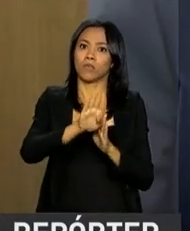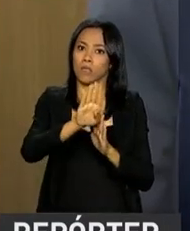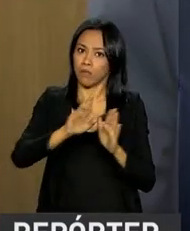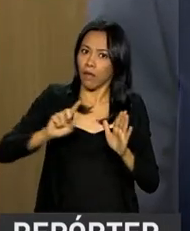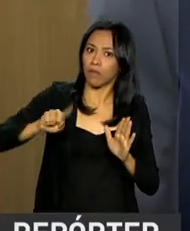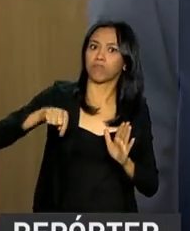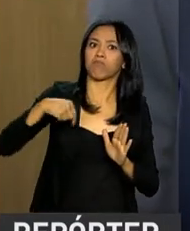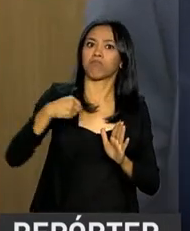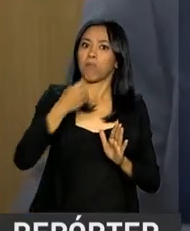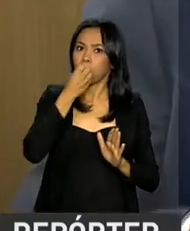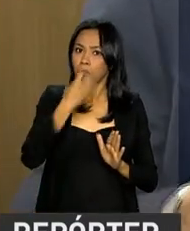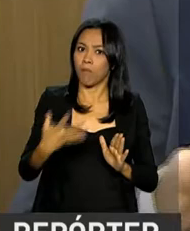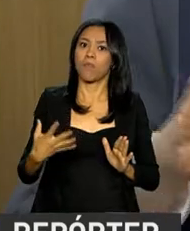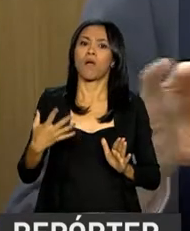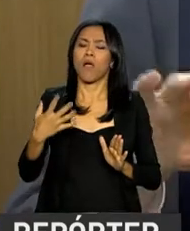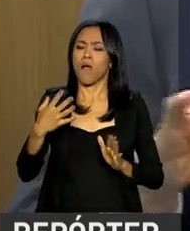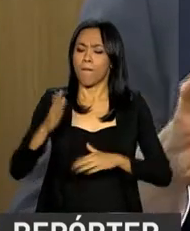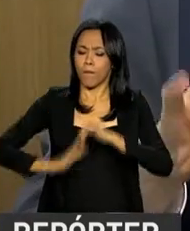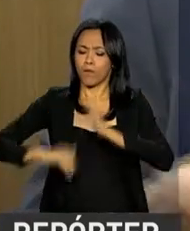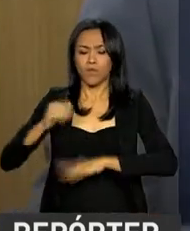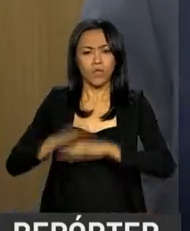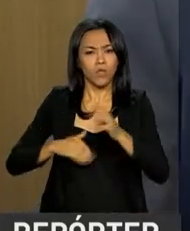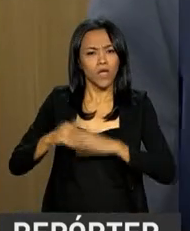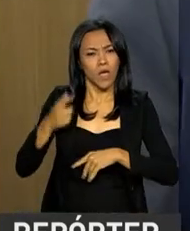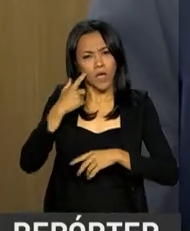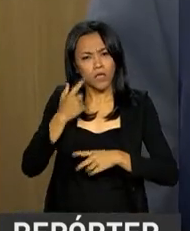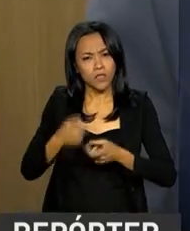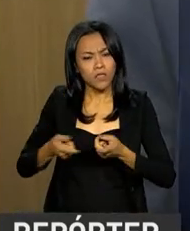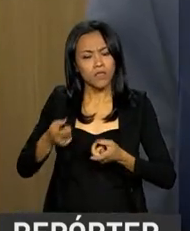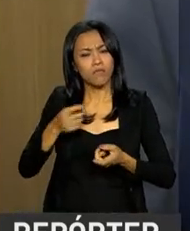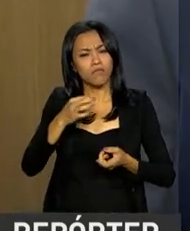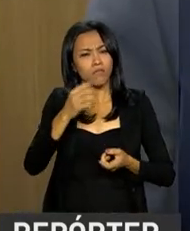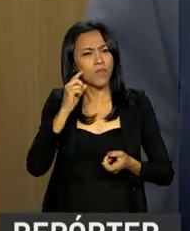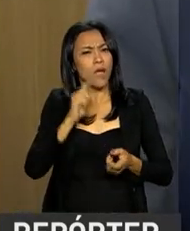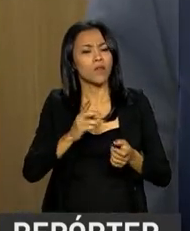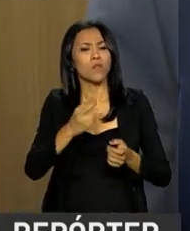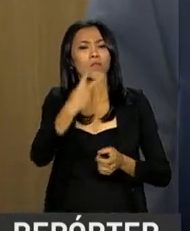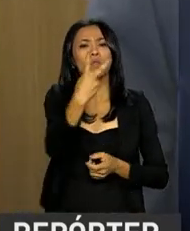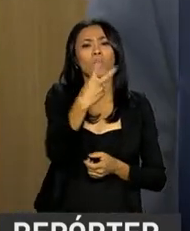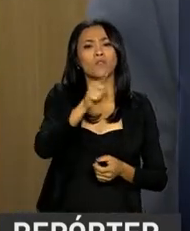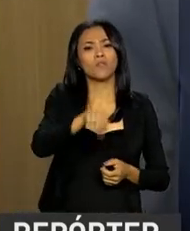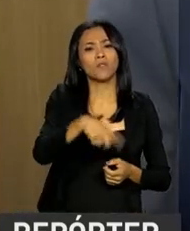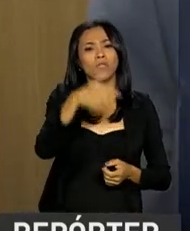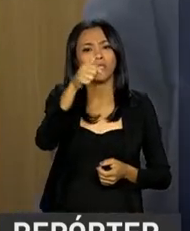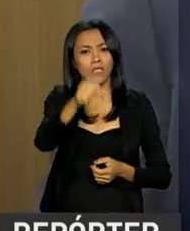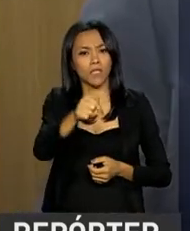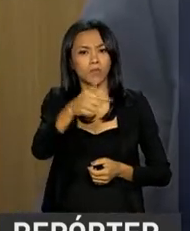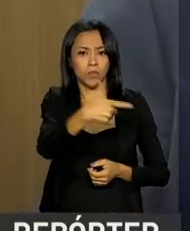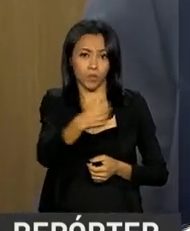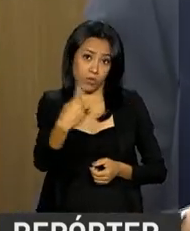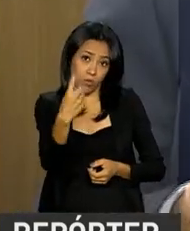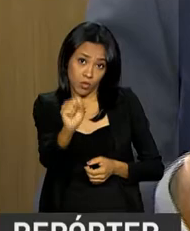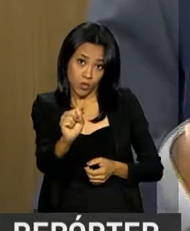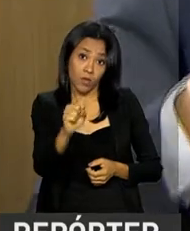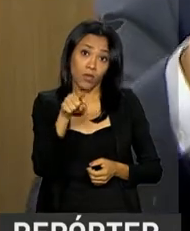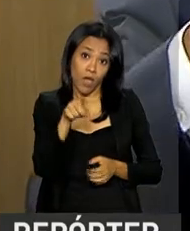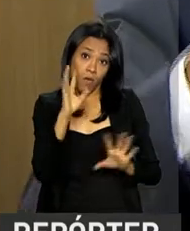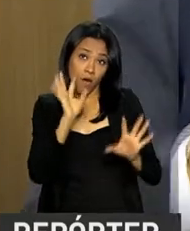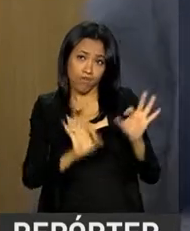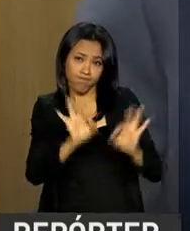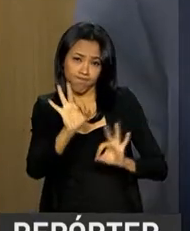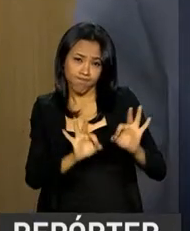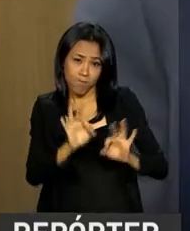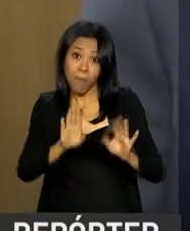muitos analistas já estão prevendo em média 2,7 para 2018 mas essa previsão está